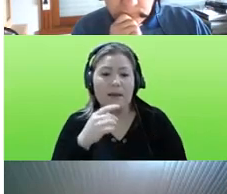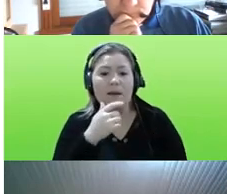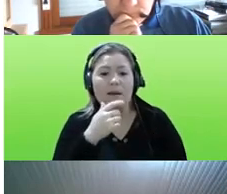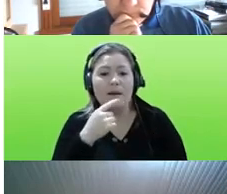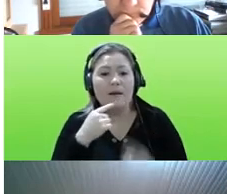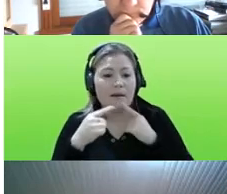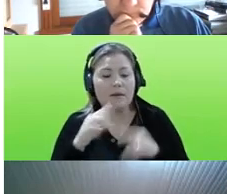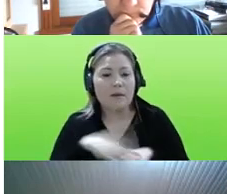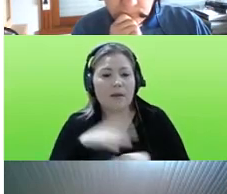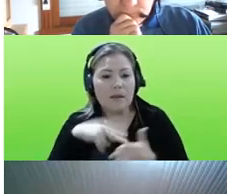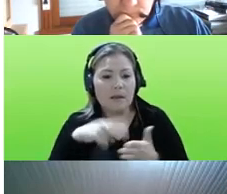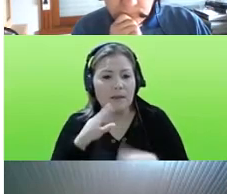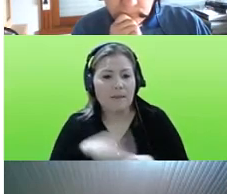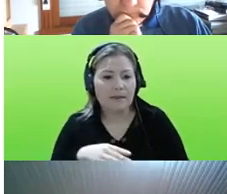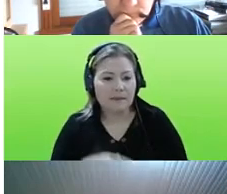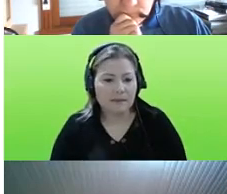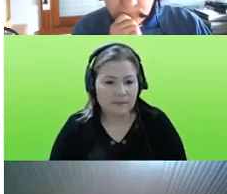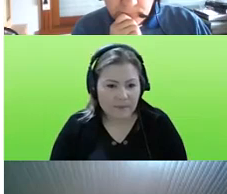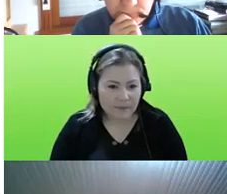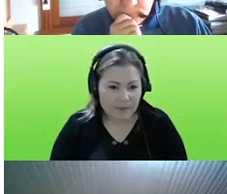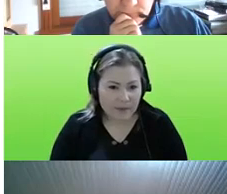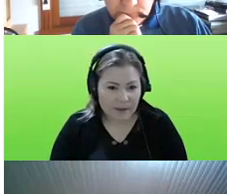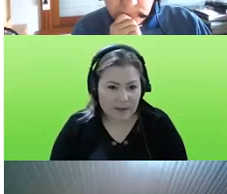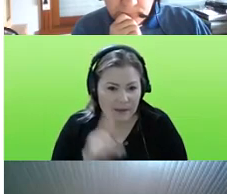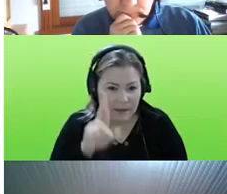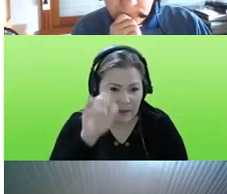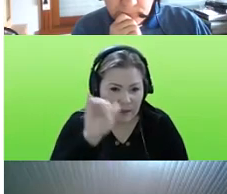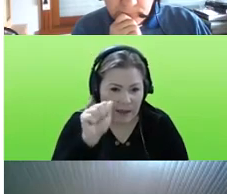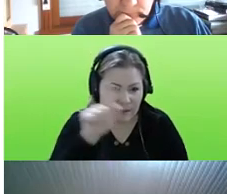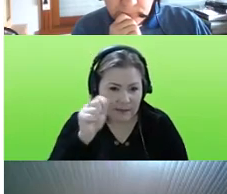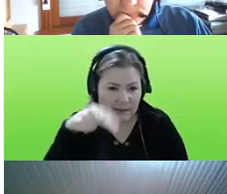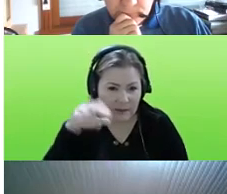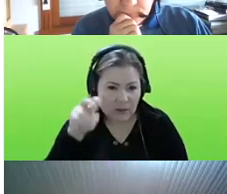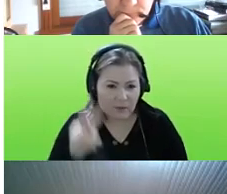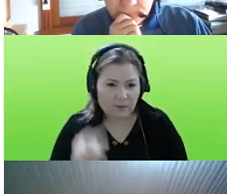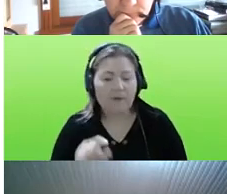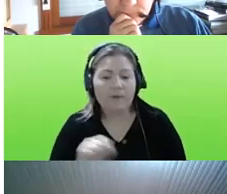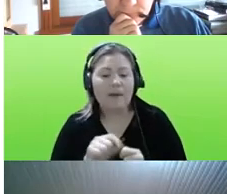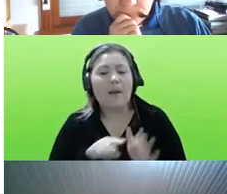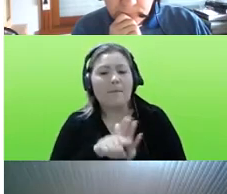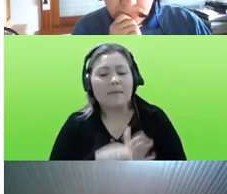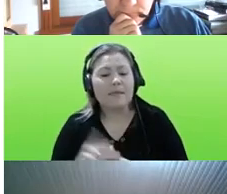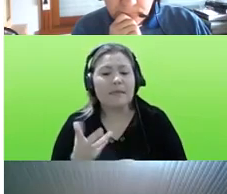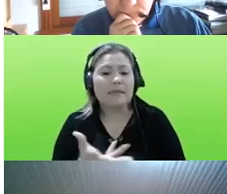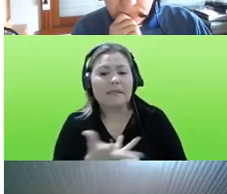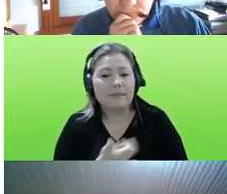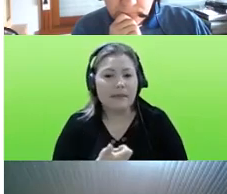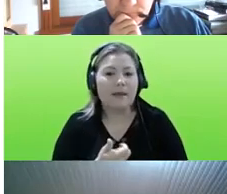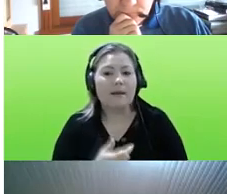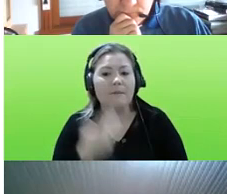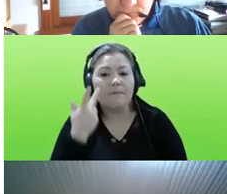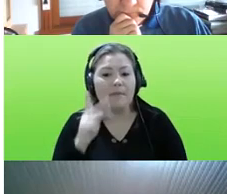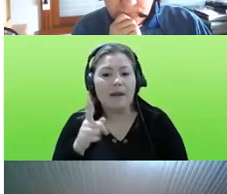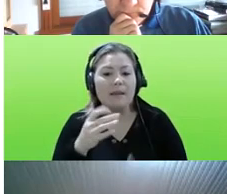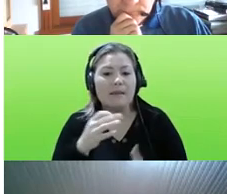mais hegeliana de crítica imanente de uma pesquisa interdisciplinar para essa teoria